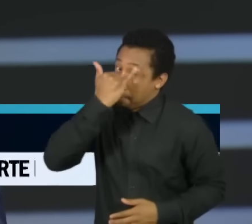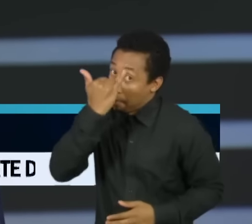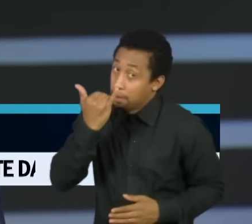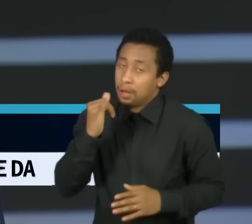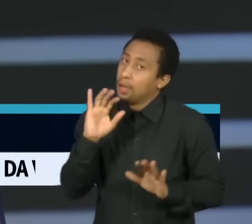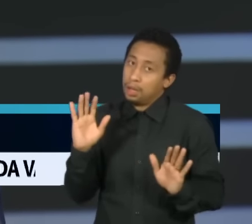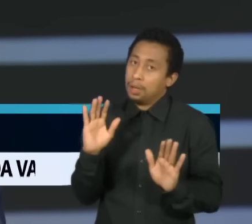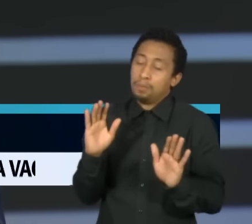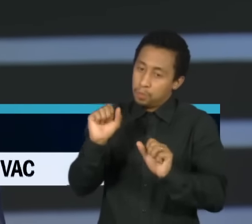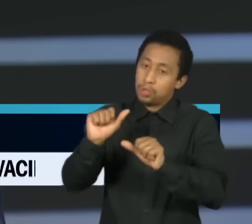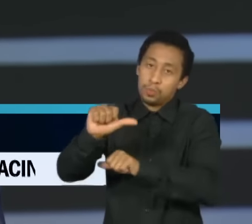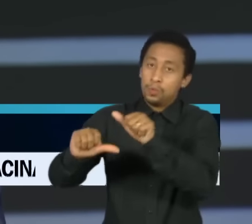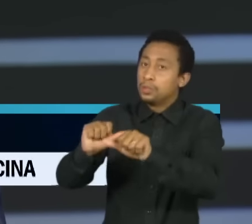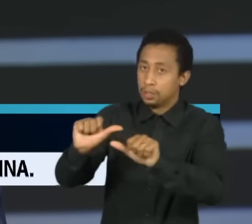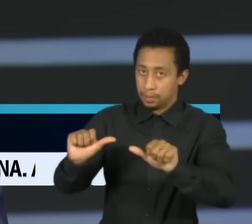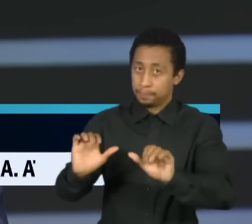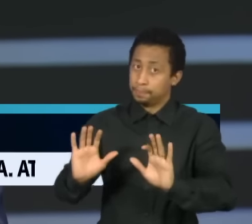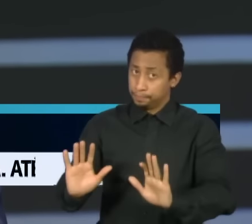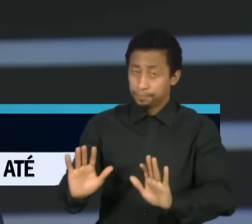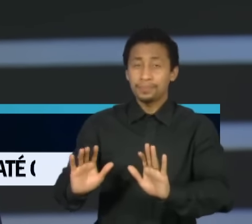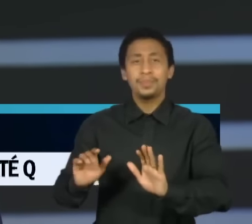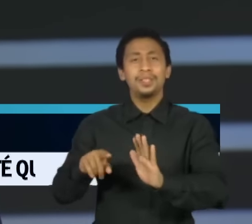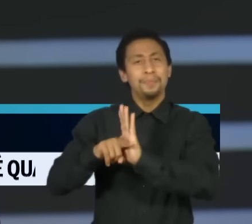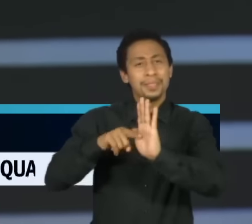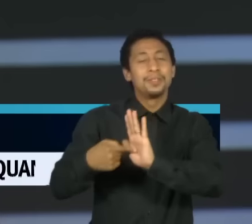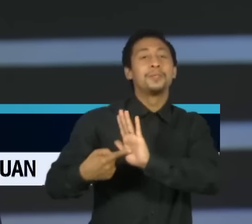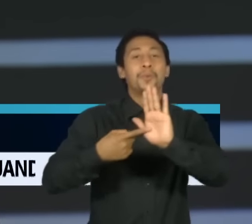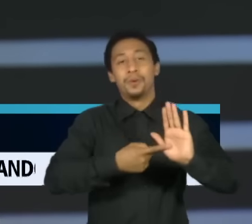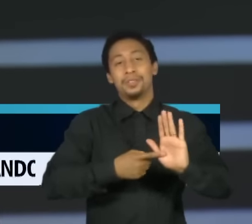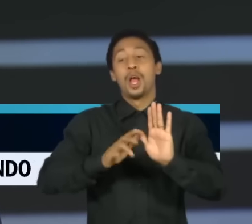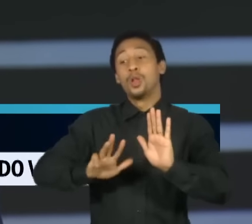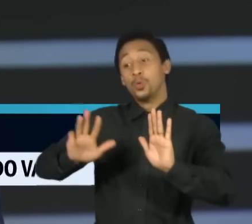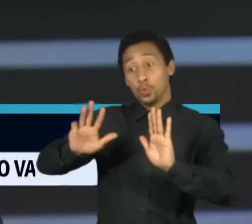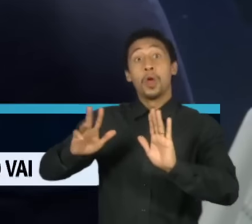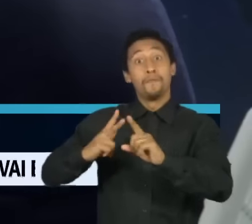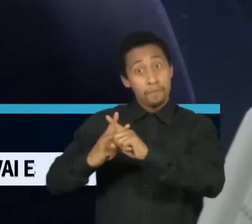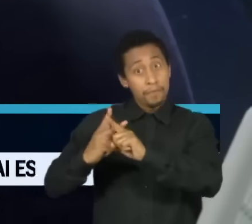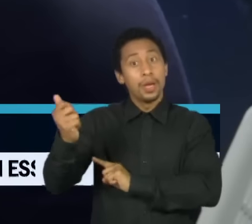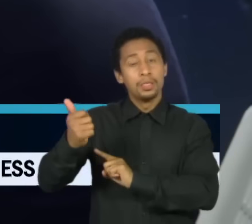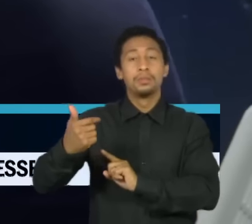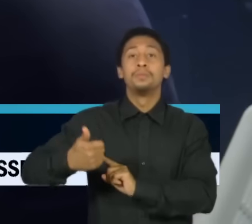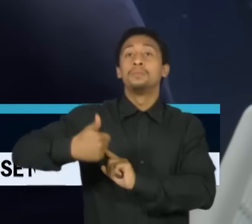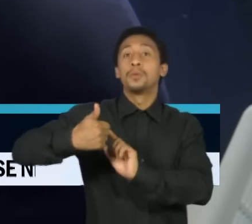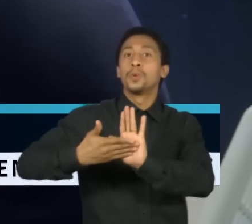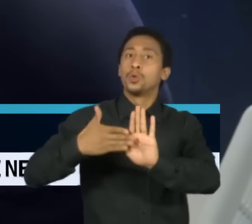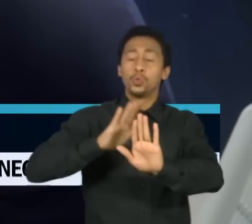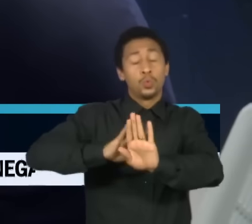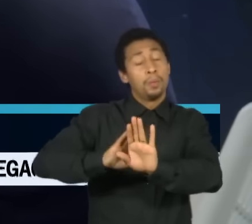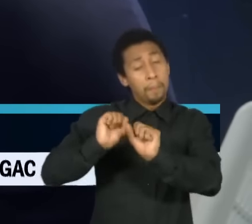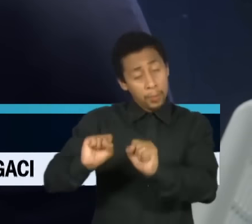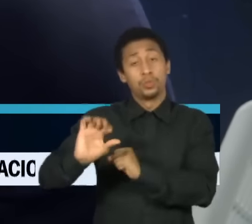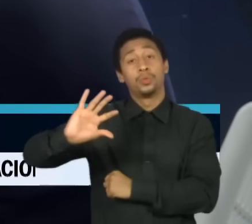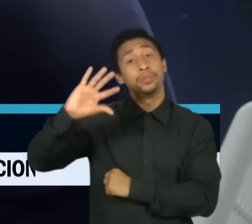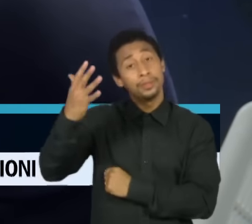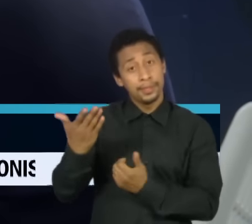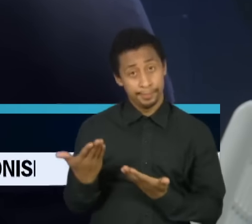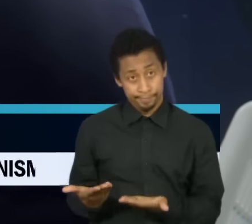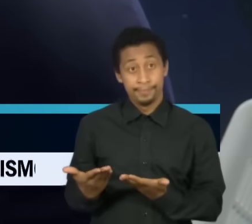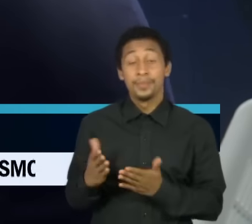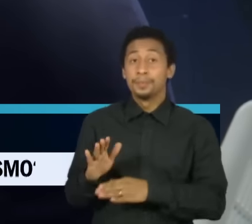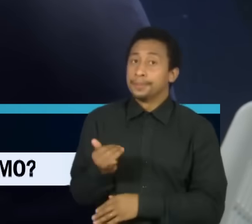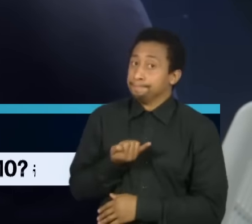O cenário atual, que ele venceria no primeiro turno, também, mas falta muito. Vamos só recordar que os presidentes da República, no exercício do